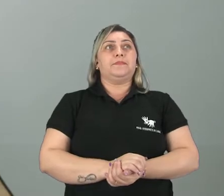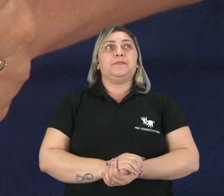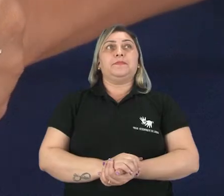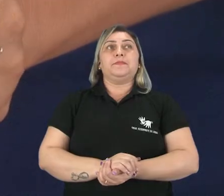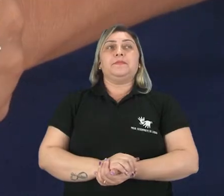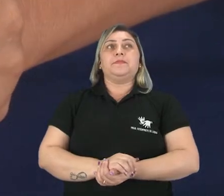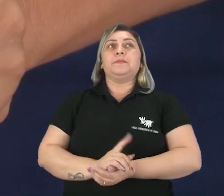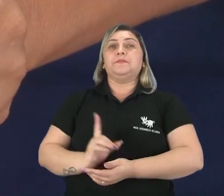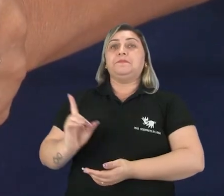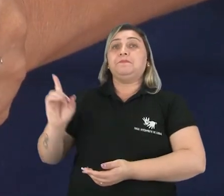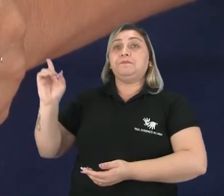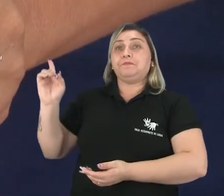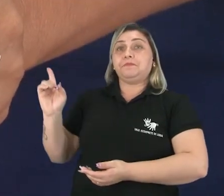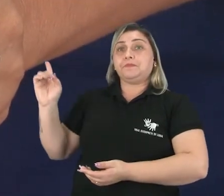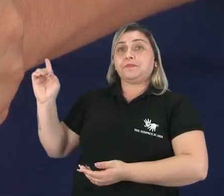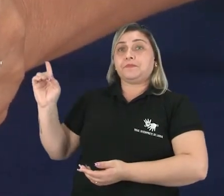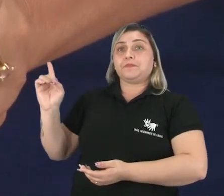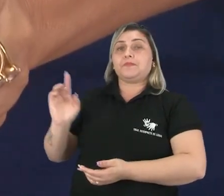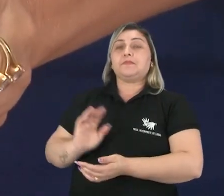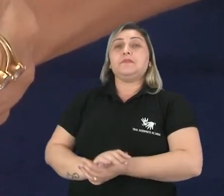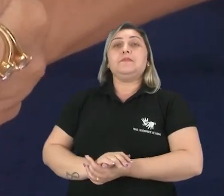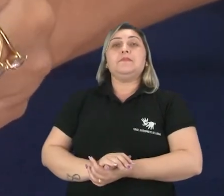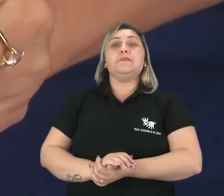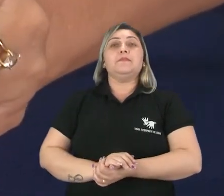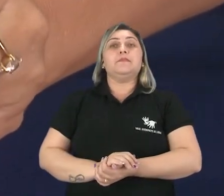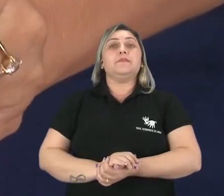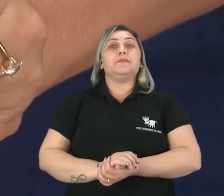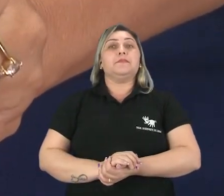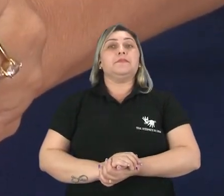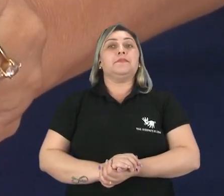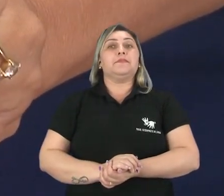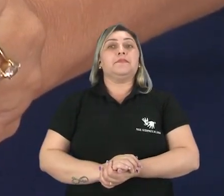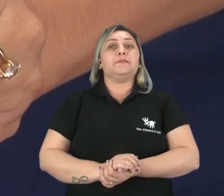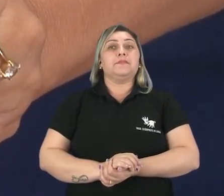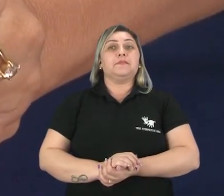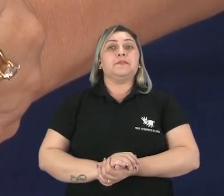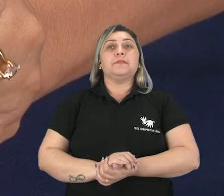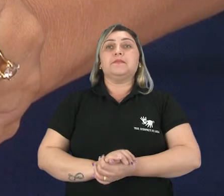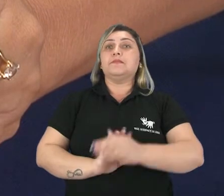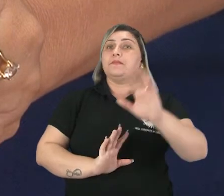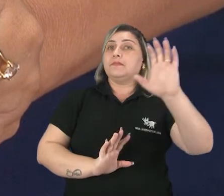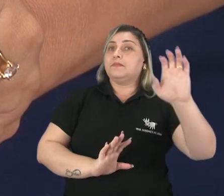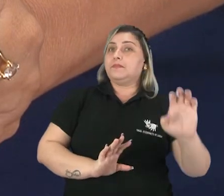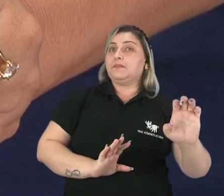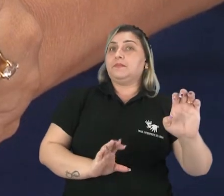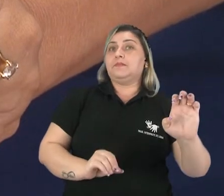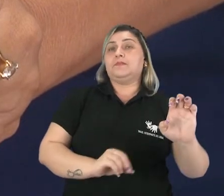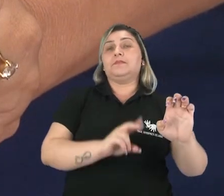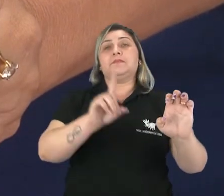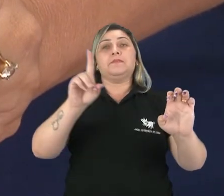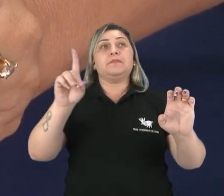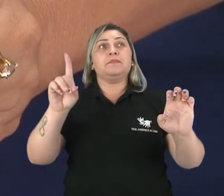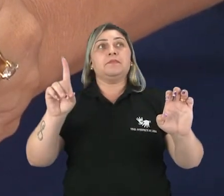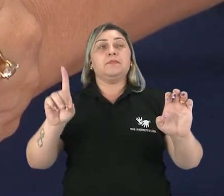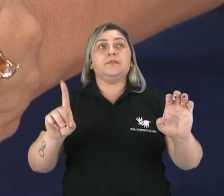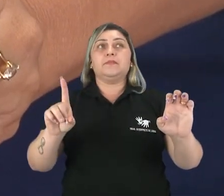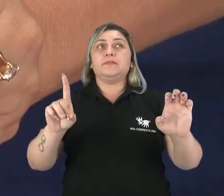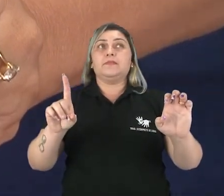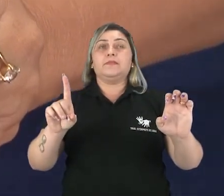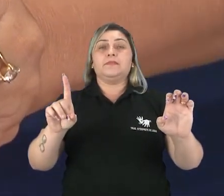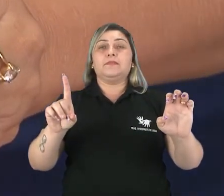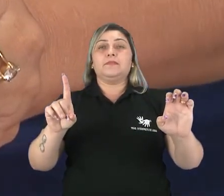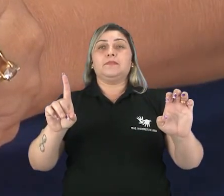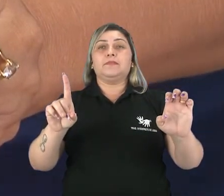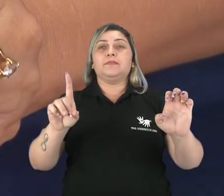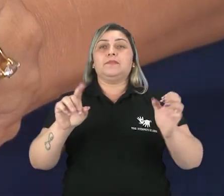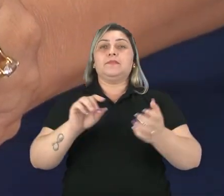bom e este está virado para o lado está virado para a esquerda ou para a esquerda